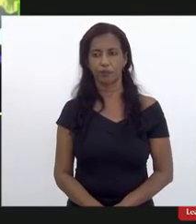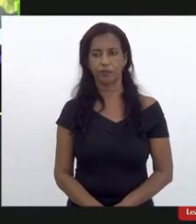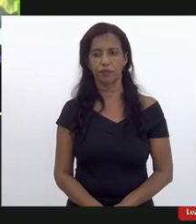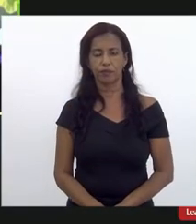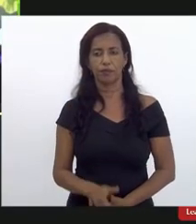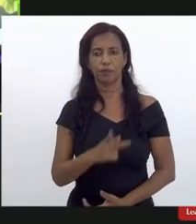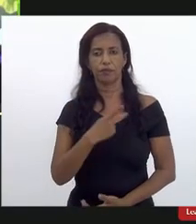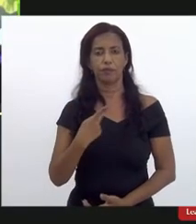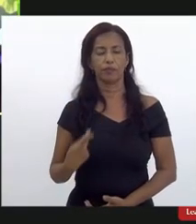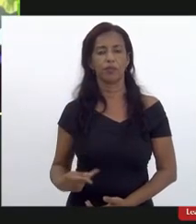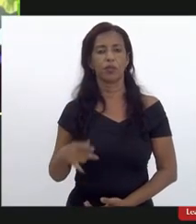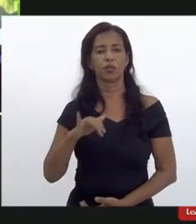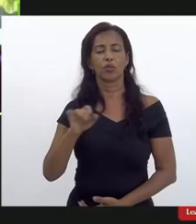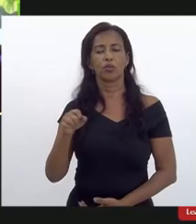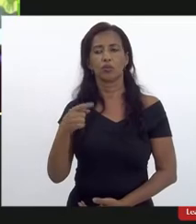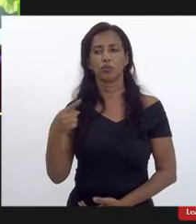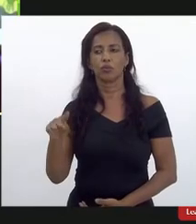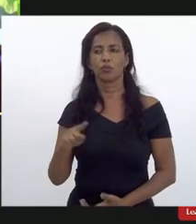Presidente João Carrilho,